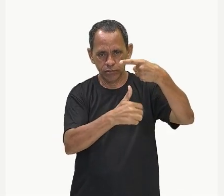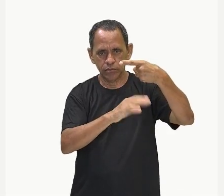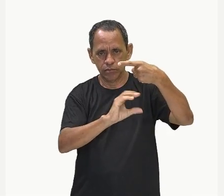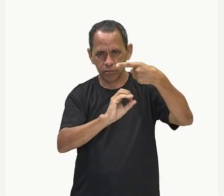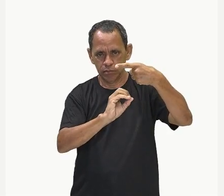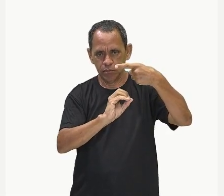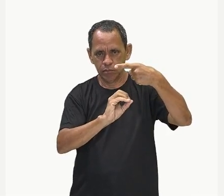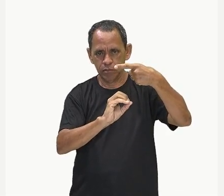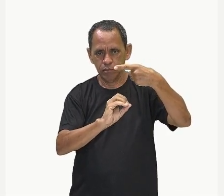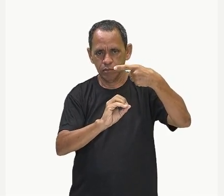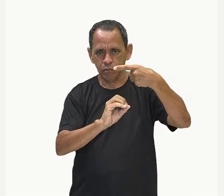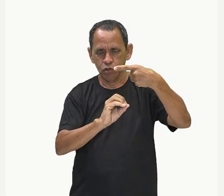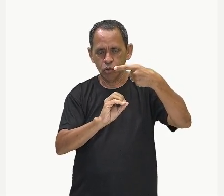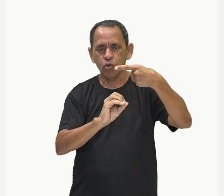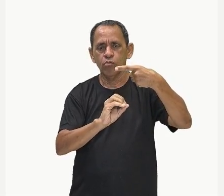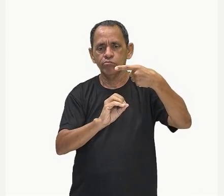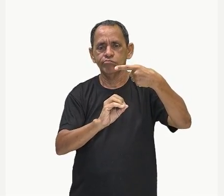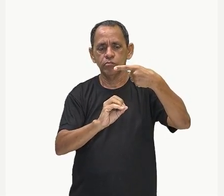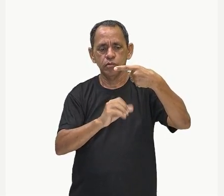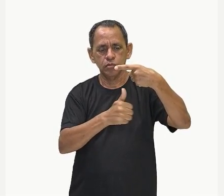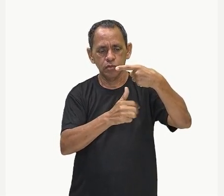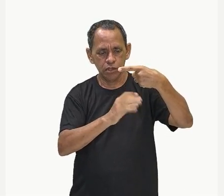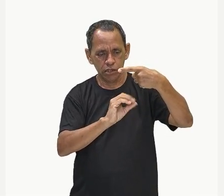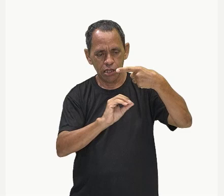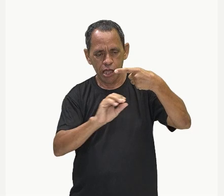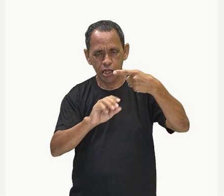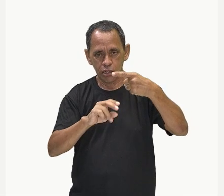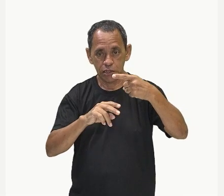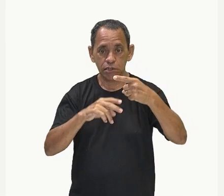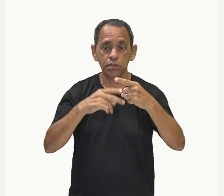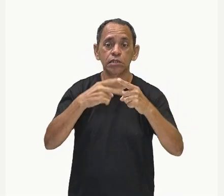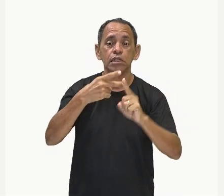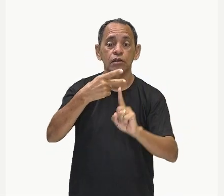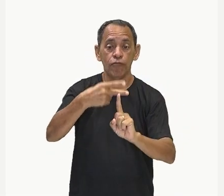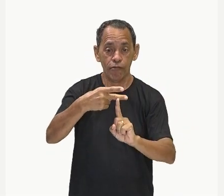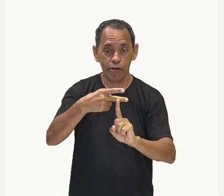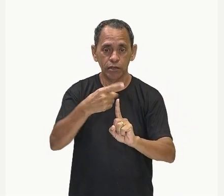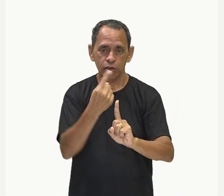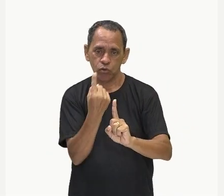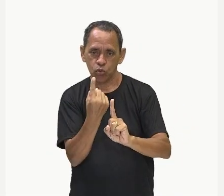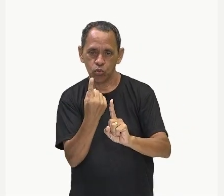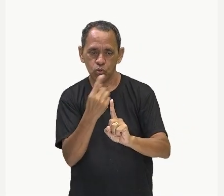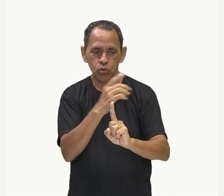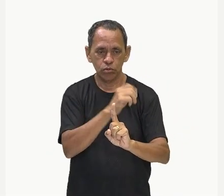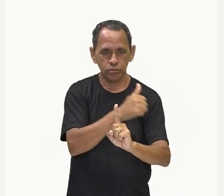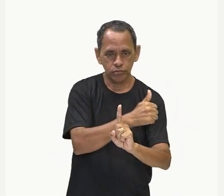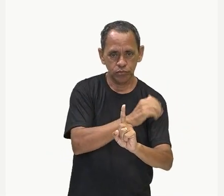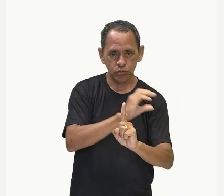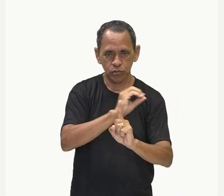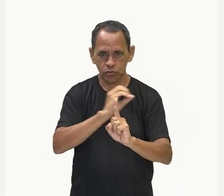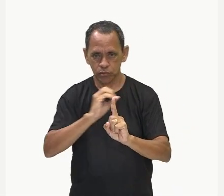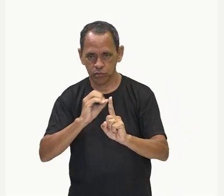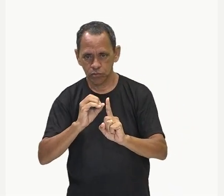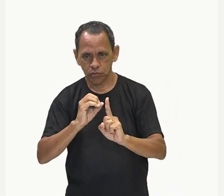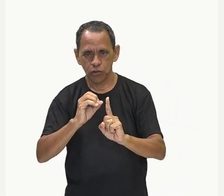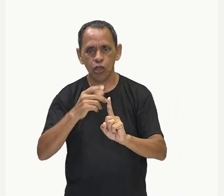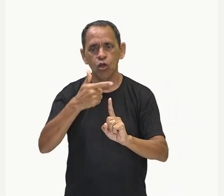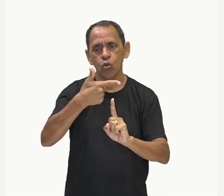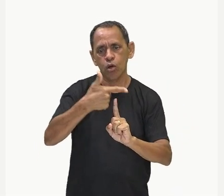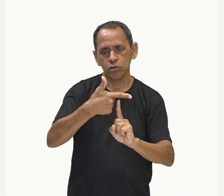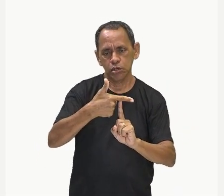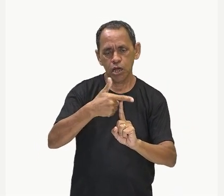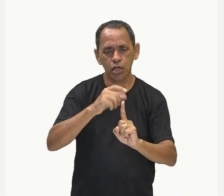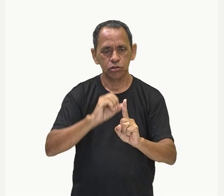10 é 10 elevado a 1, o 100 é 10 ao quadrado, o 1000 é 10 ao cubo e o 10.000 é o